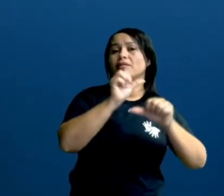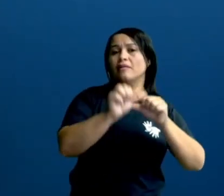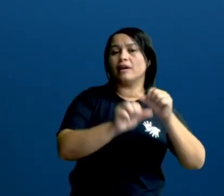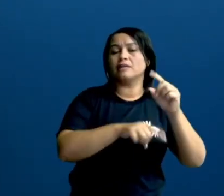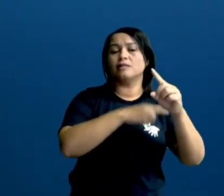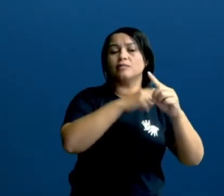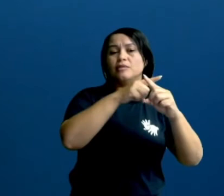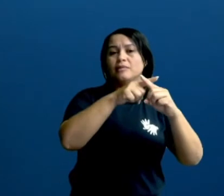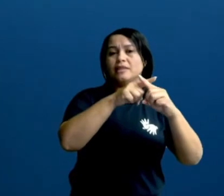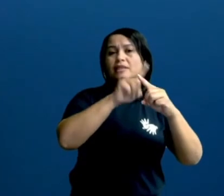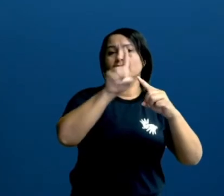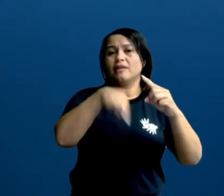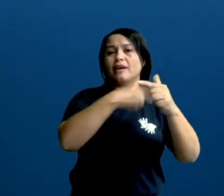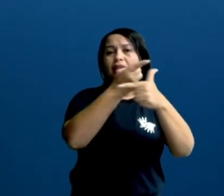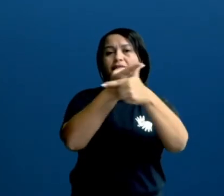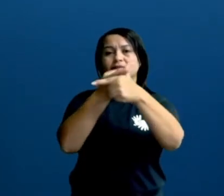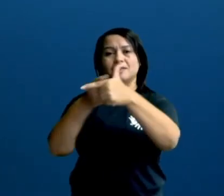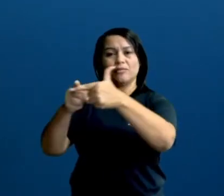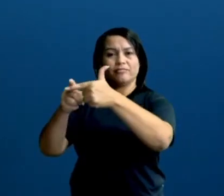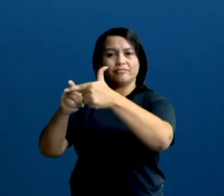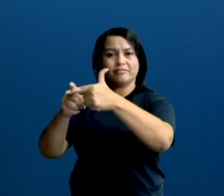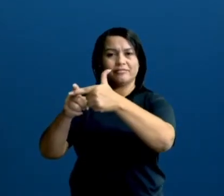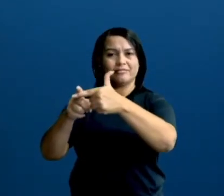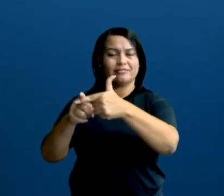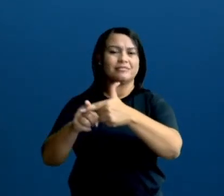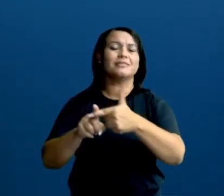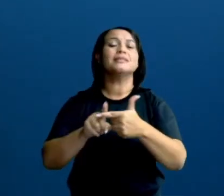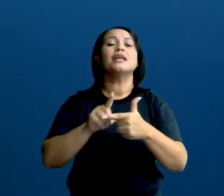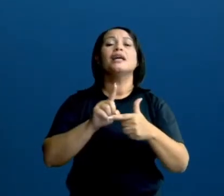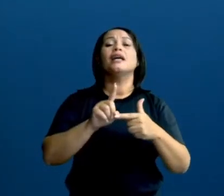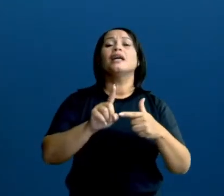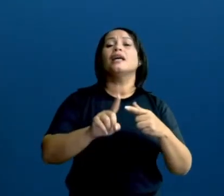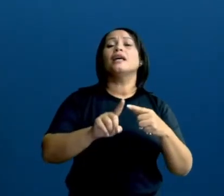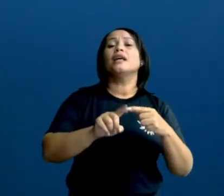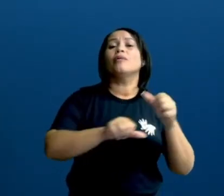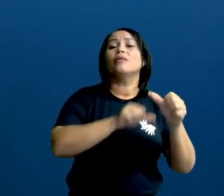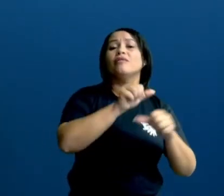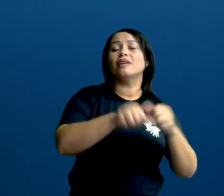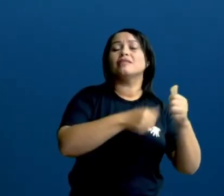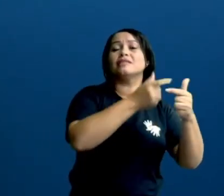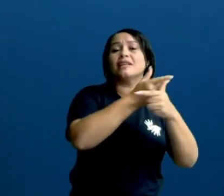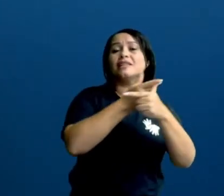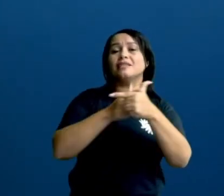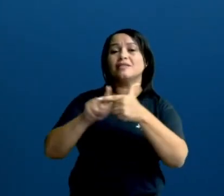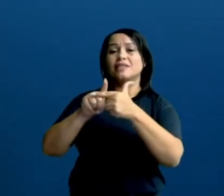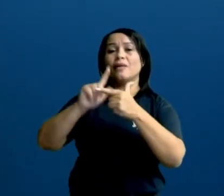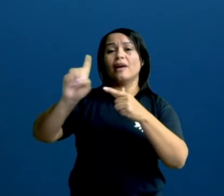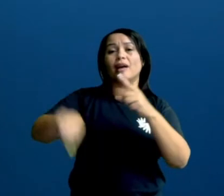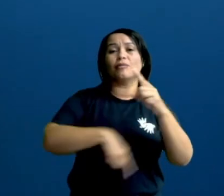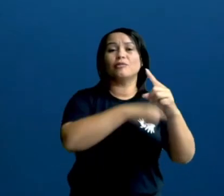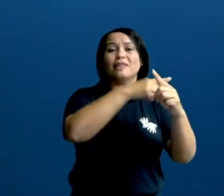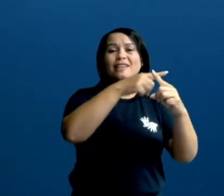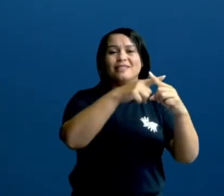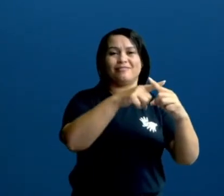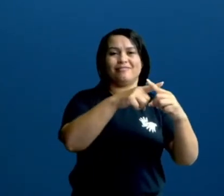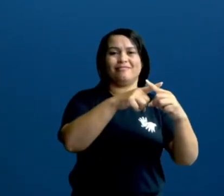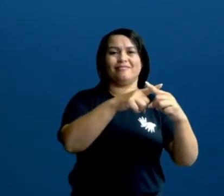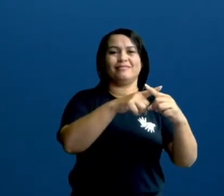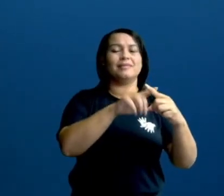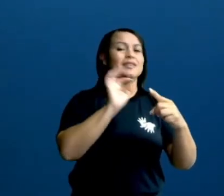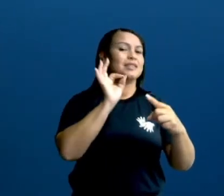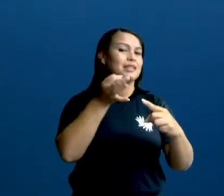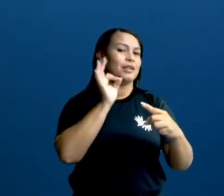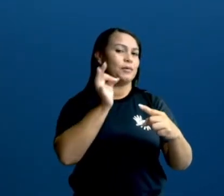da multiplicação é a divisão. E o inverso da divisão é a multiplicação,